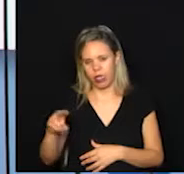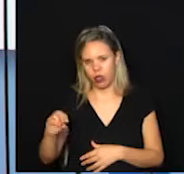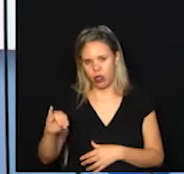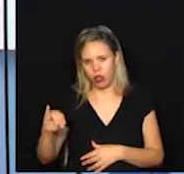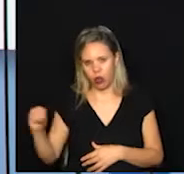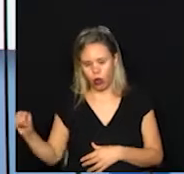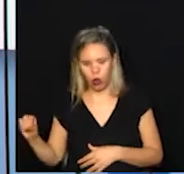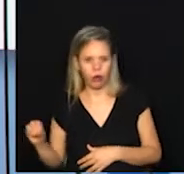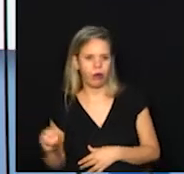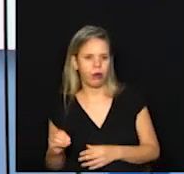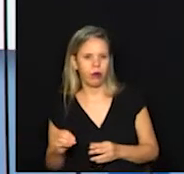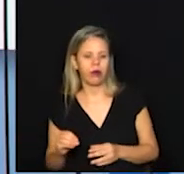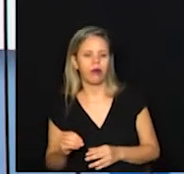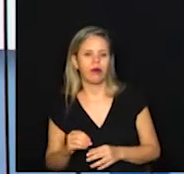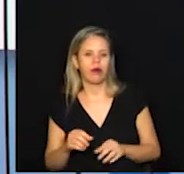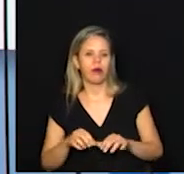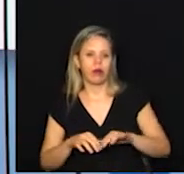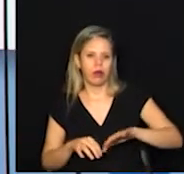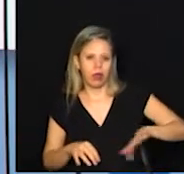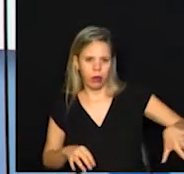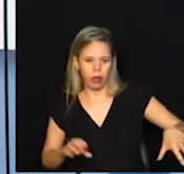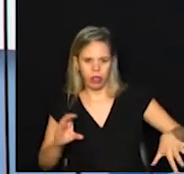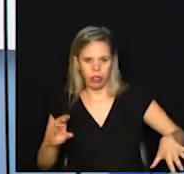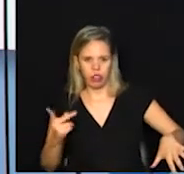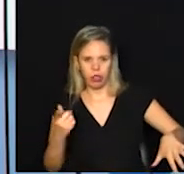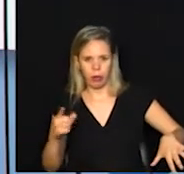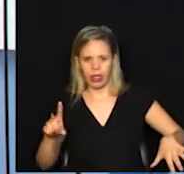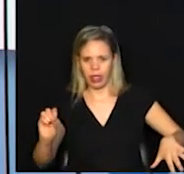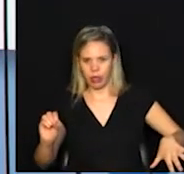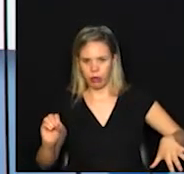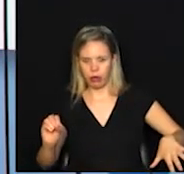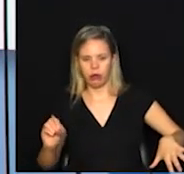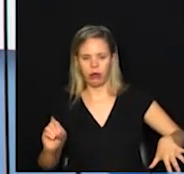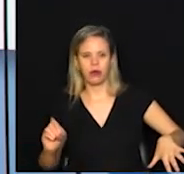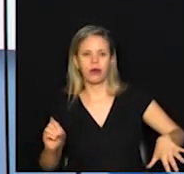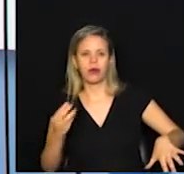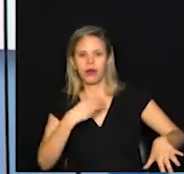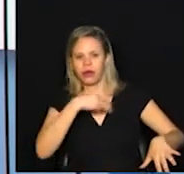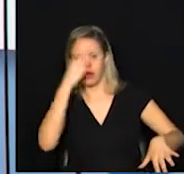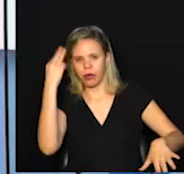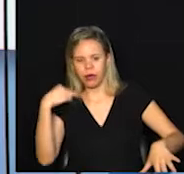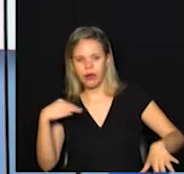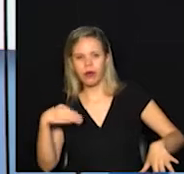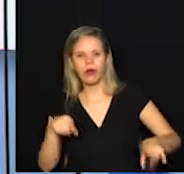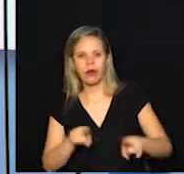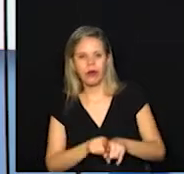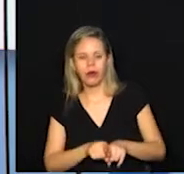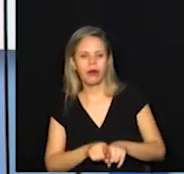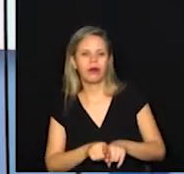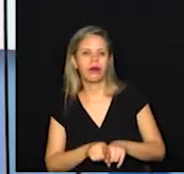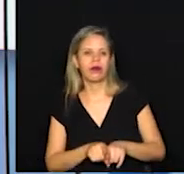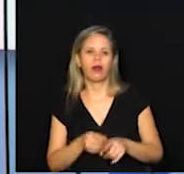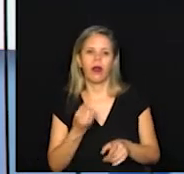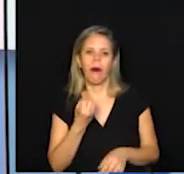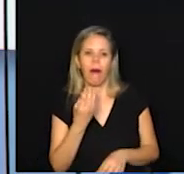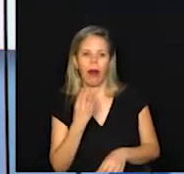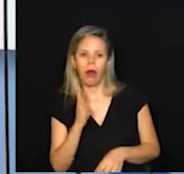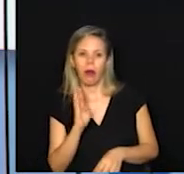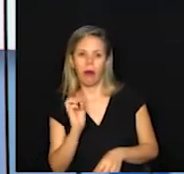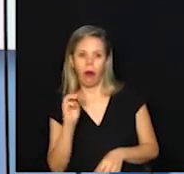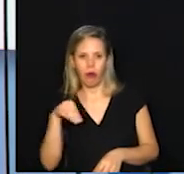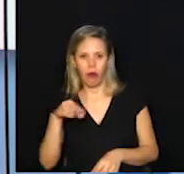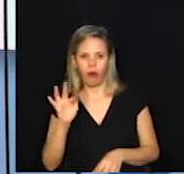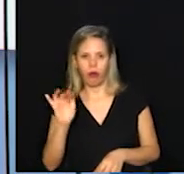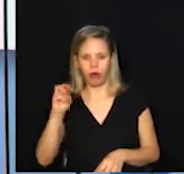E ainda parte do Jardim Chapadão, Jardim Nossa Senhora Auxiliadora e Bonfim também será afetada pelas obras